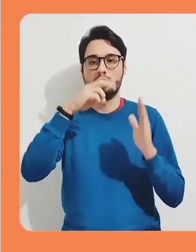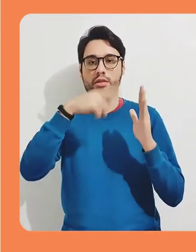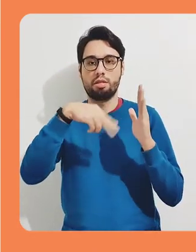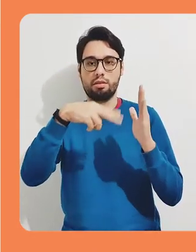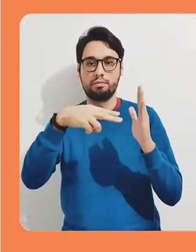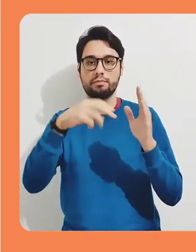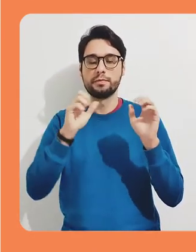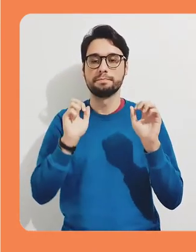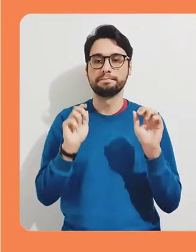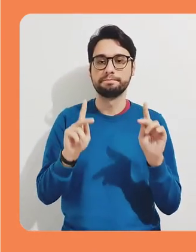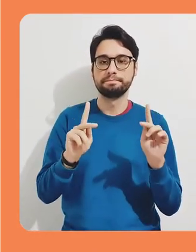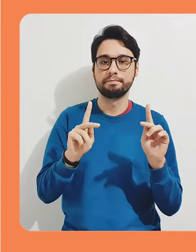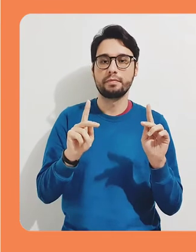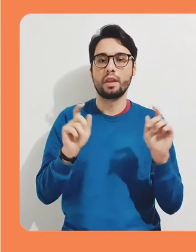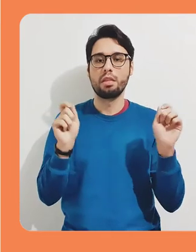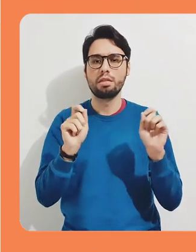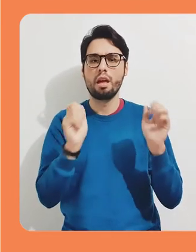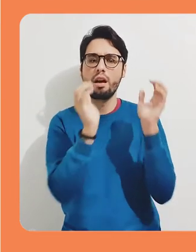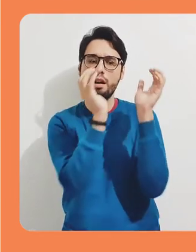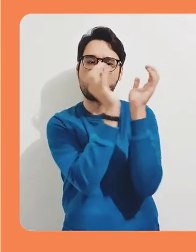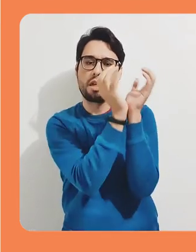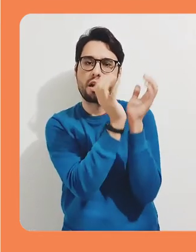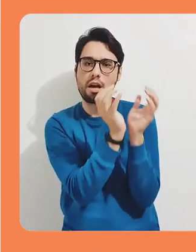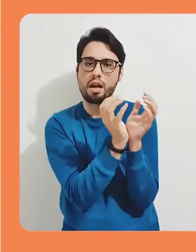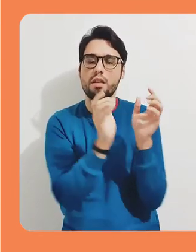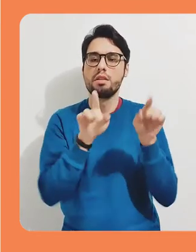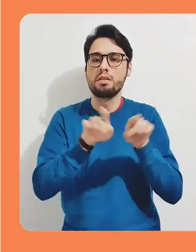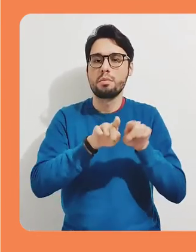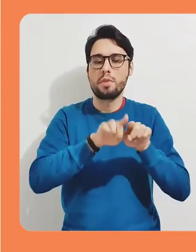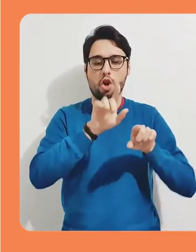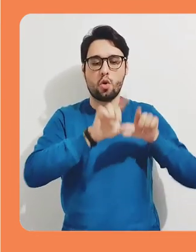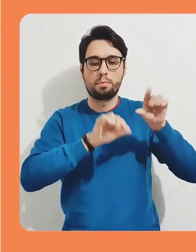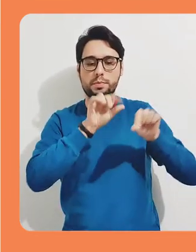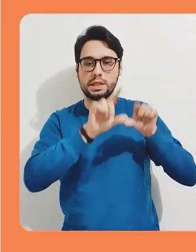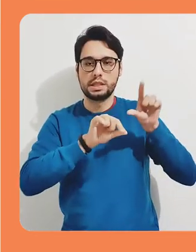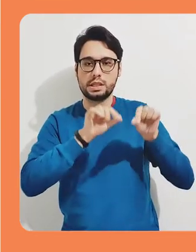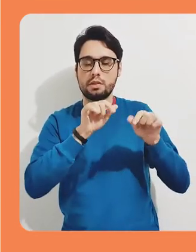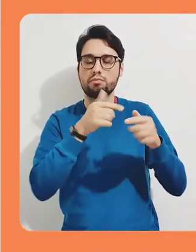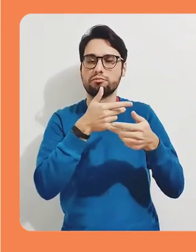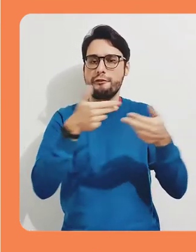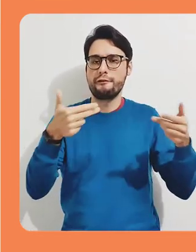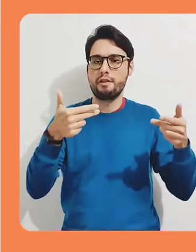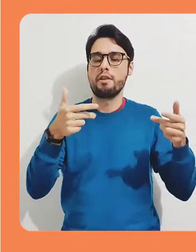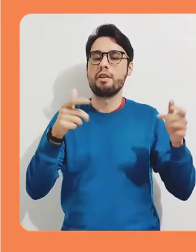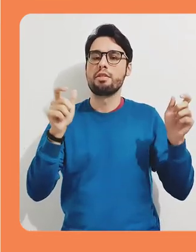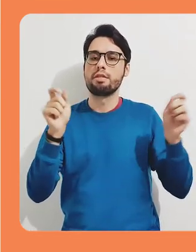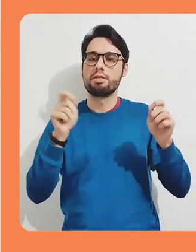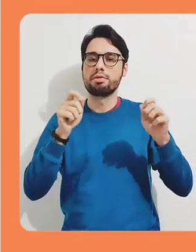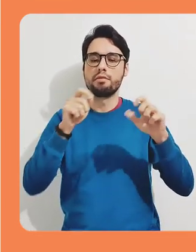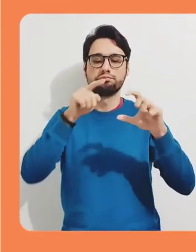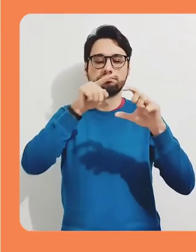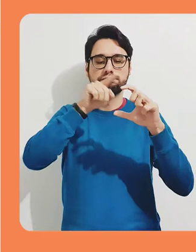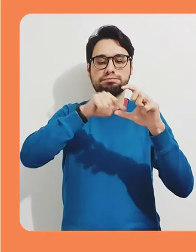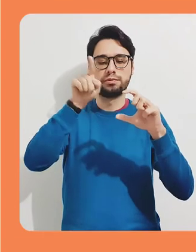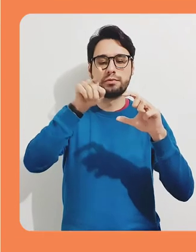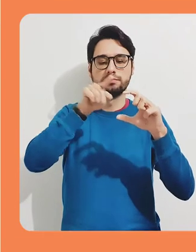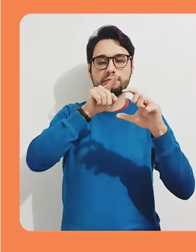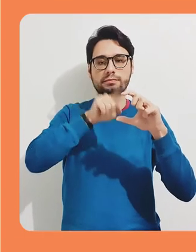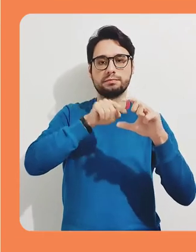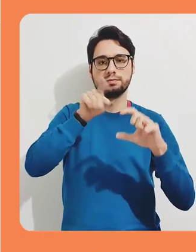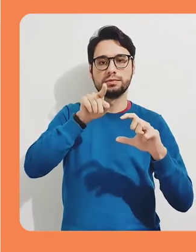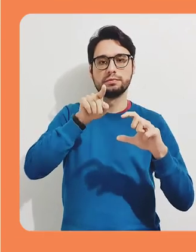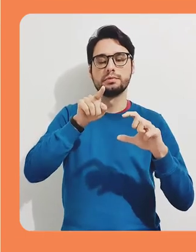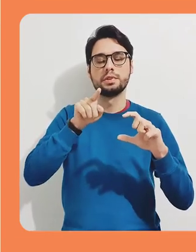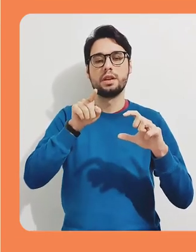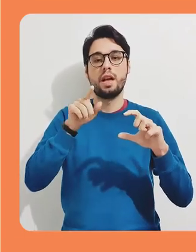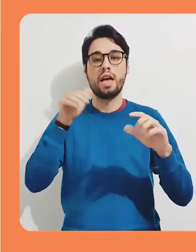deficientes audiovisuais, link para a página da UFSC, como você pode